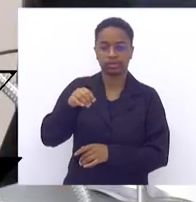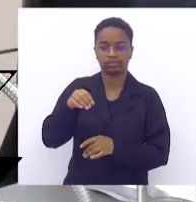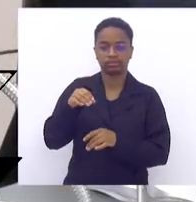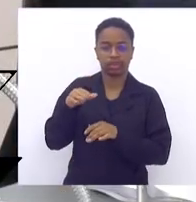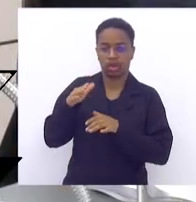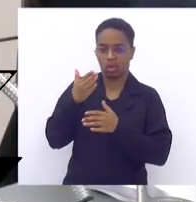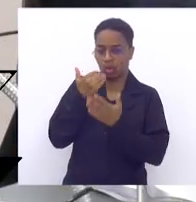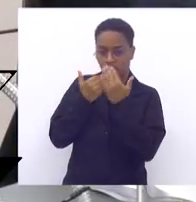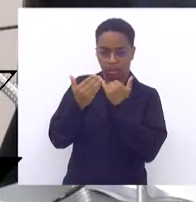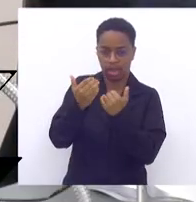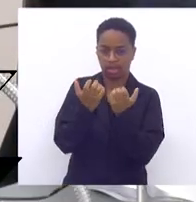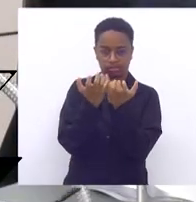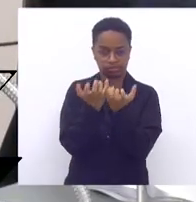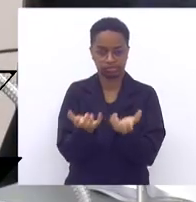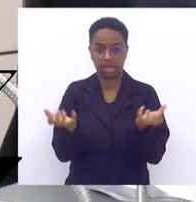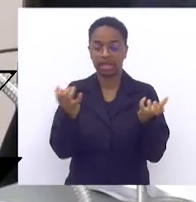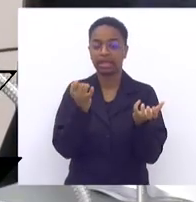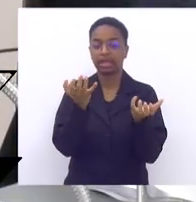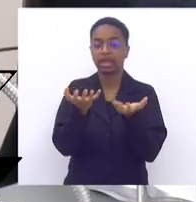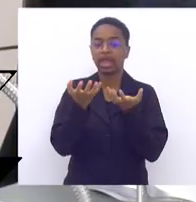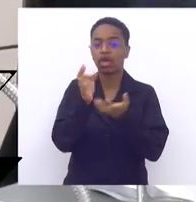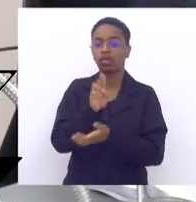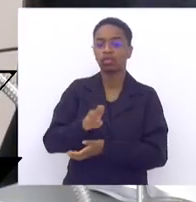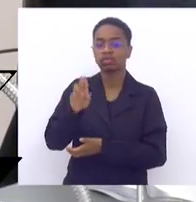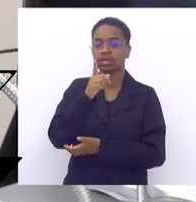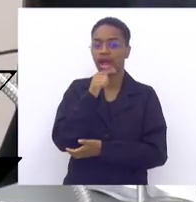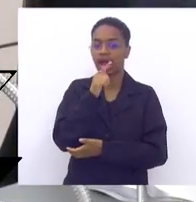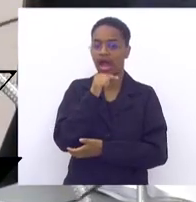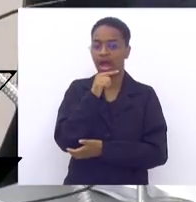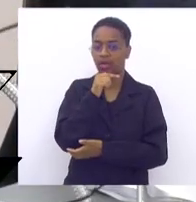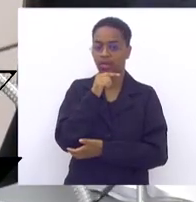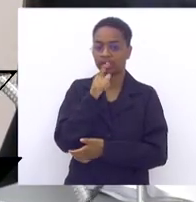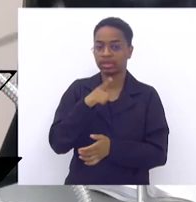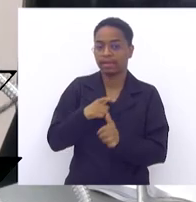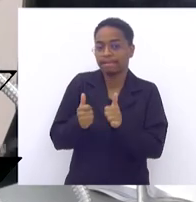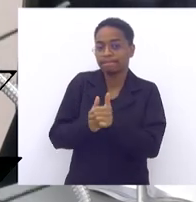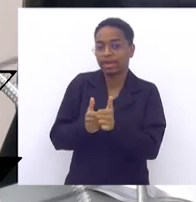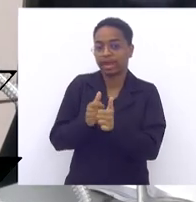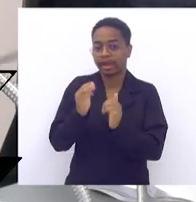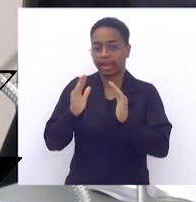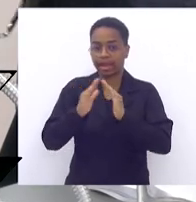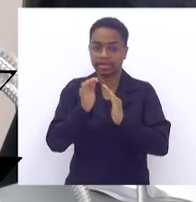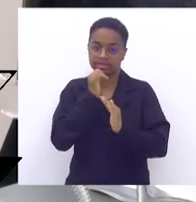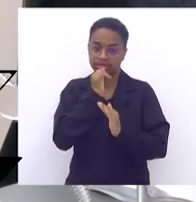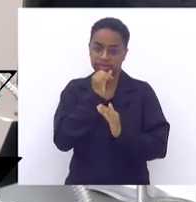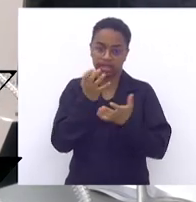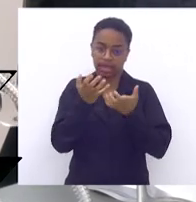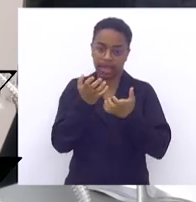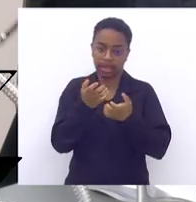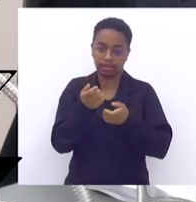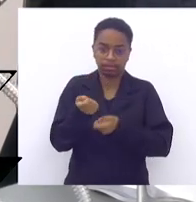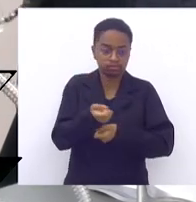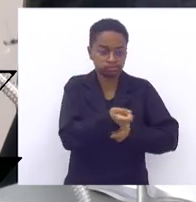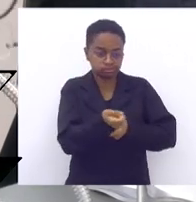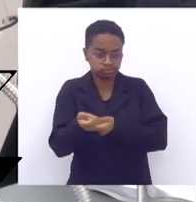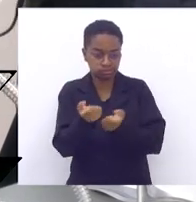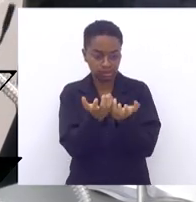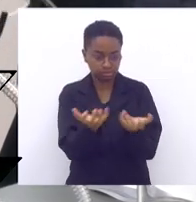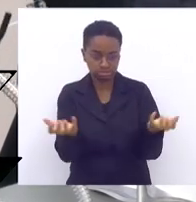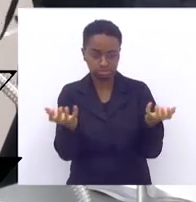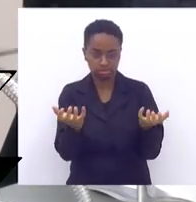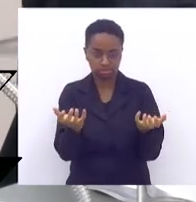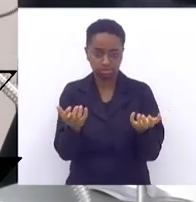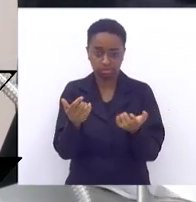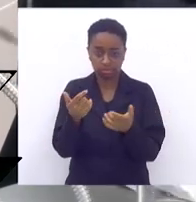utilizar a água de um rio que corta a sua propriedade para, por exemplo, irrigar o pasto. Não tem problema nenhum. Não tem